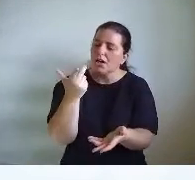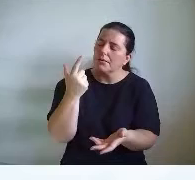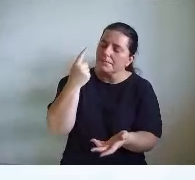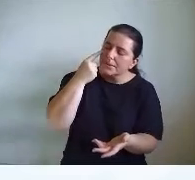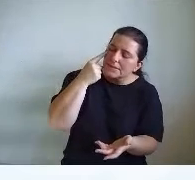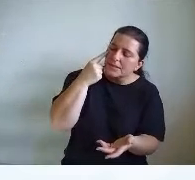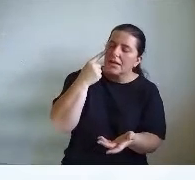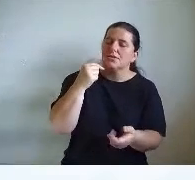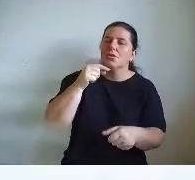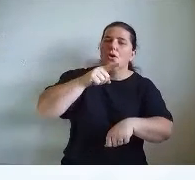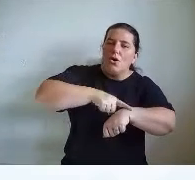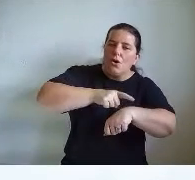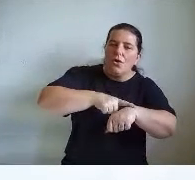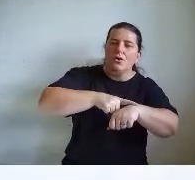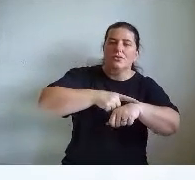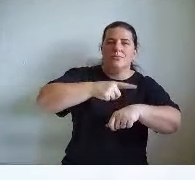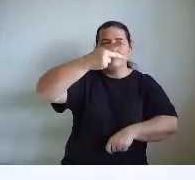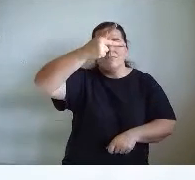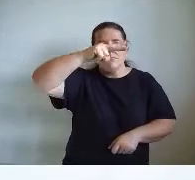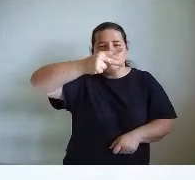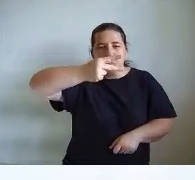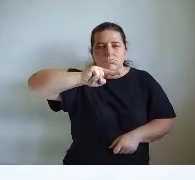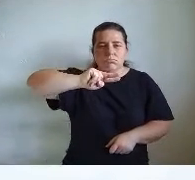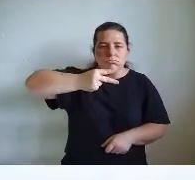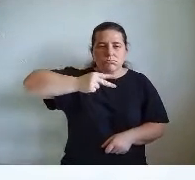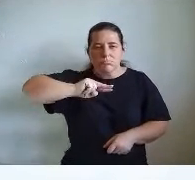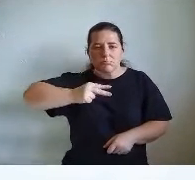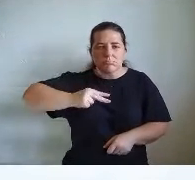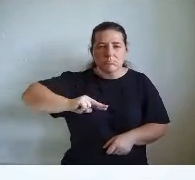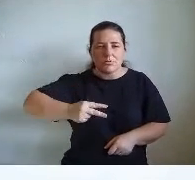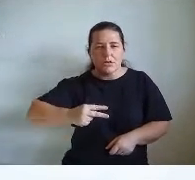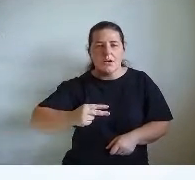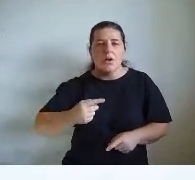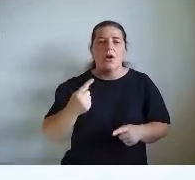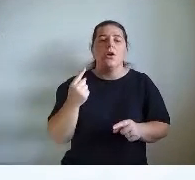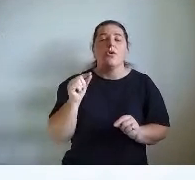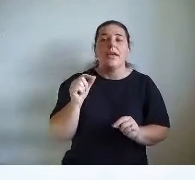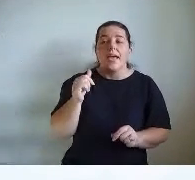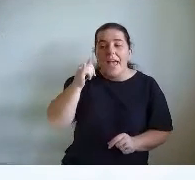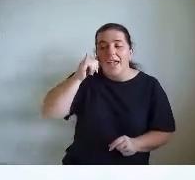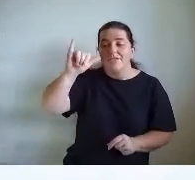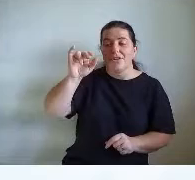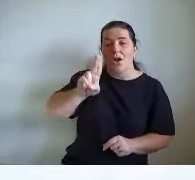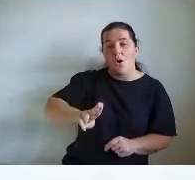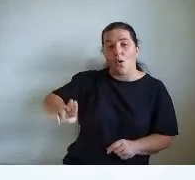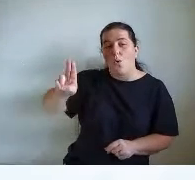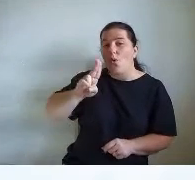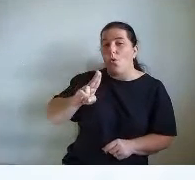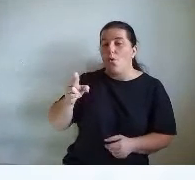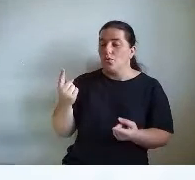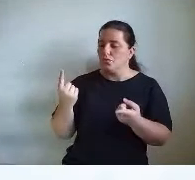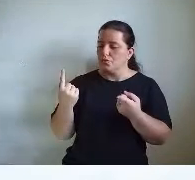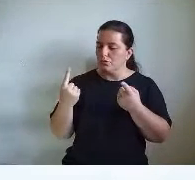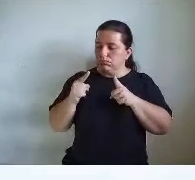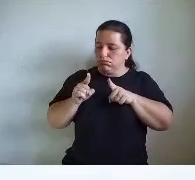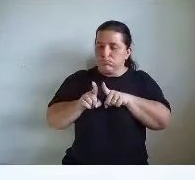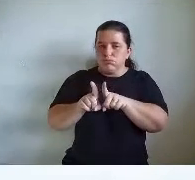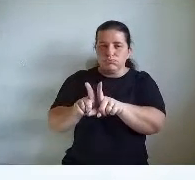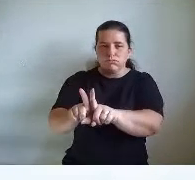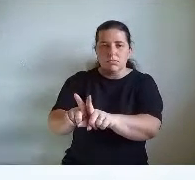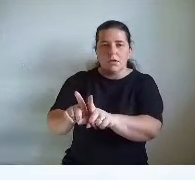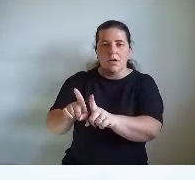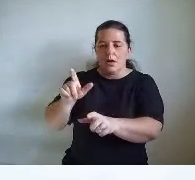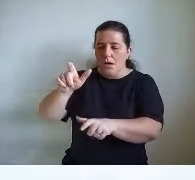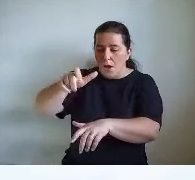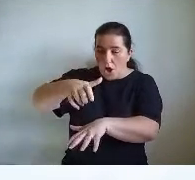alternativos para que não houvesse o uso, ao mesmo tempo, né, de todos os trabalhadores e trabalhadoras. Porque